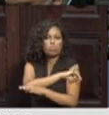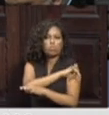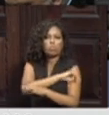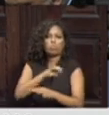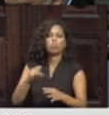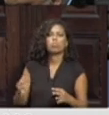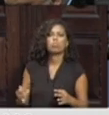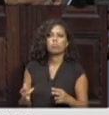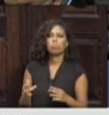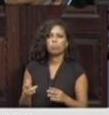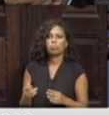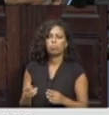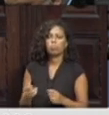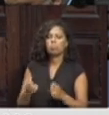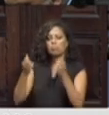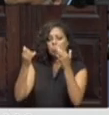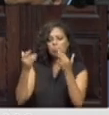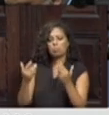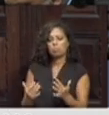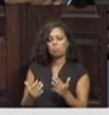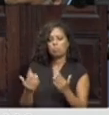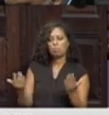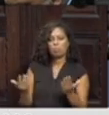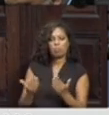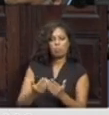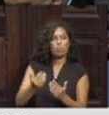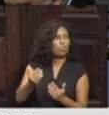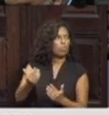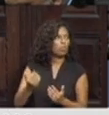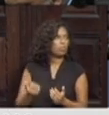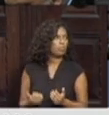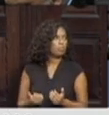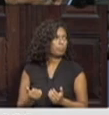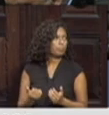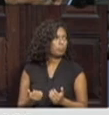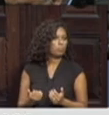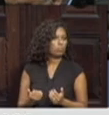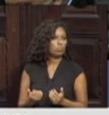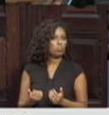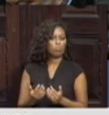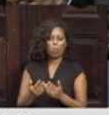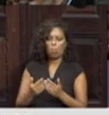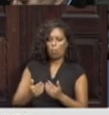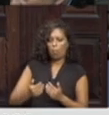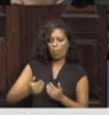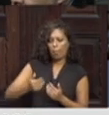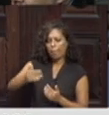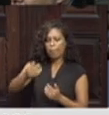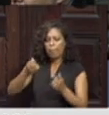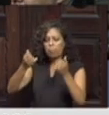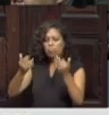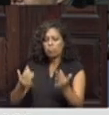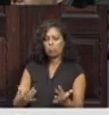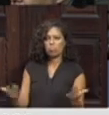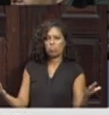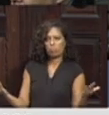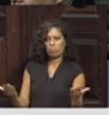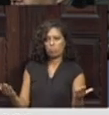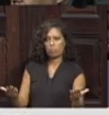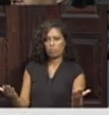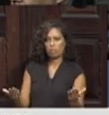1986 e 5.630 de 2009. Em discussão. Não havendo quem queira discutir, encerra da discussão.